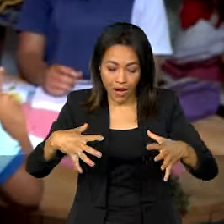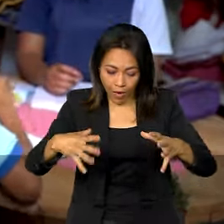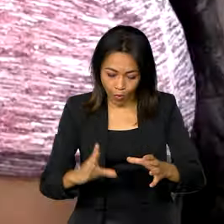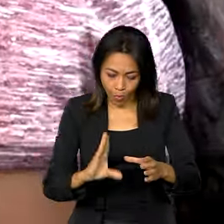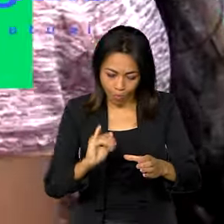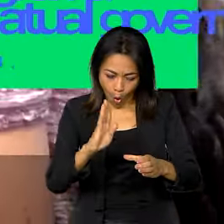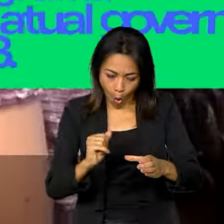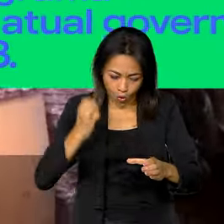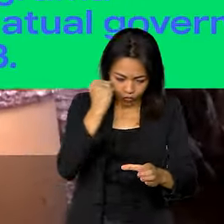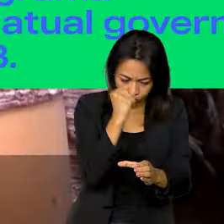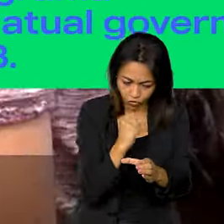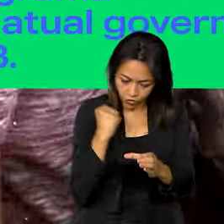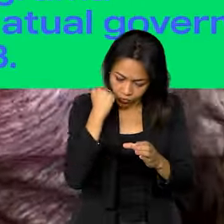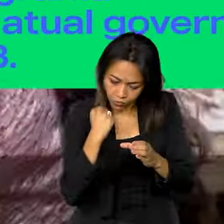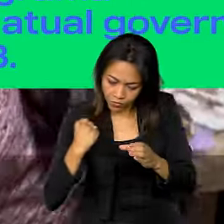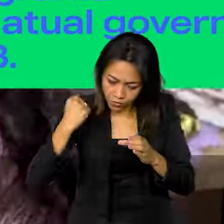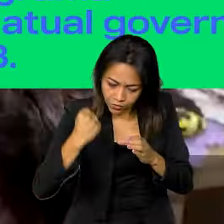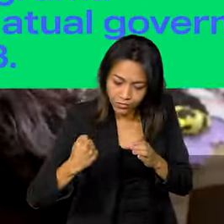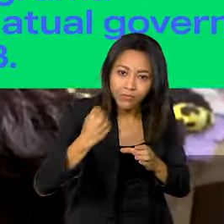confeitaria